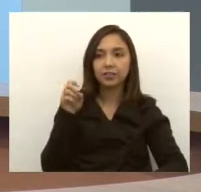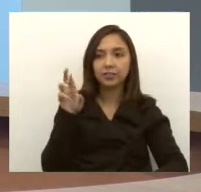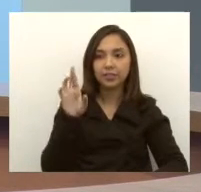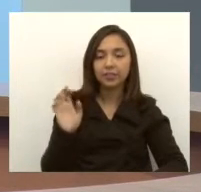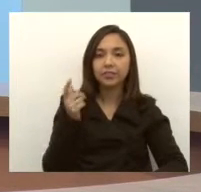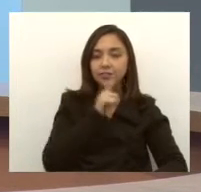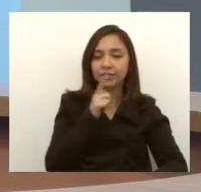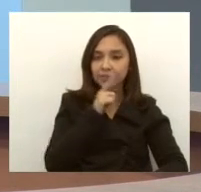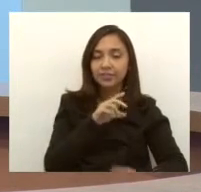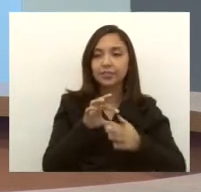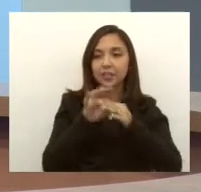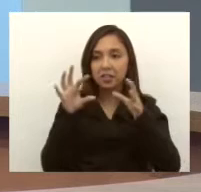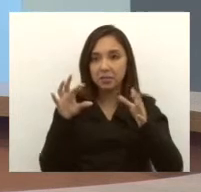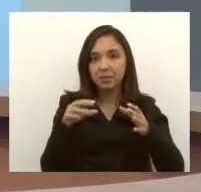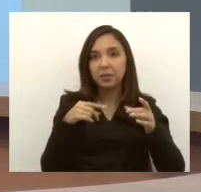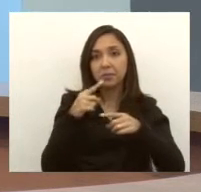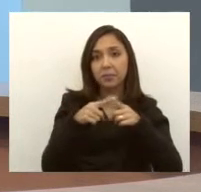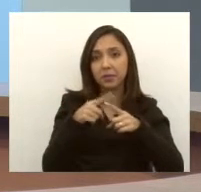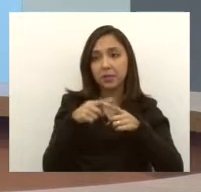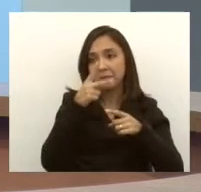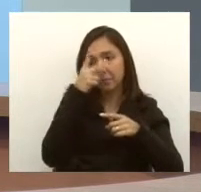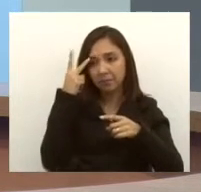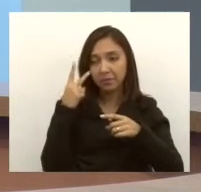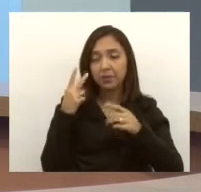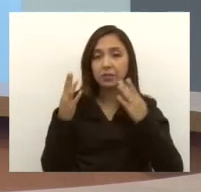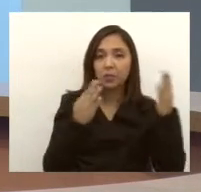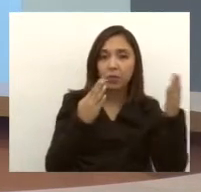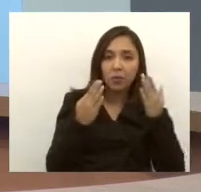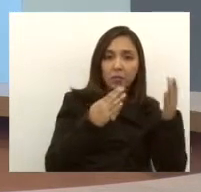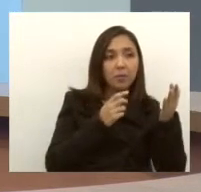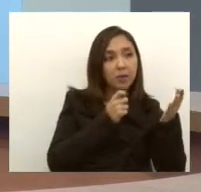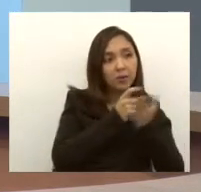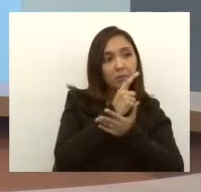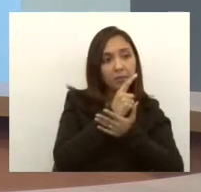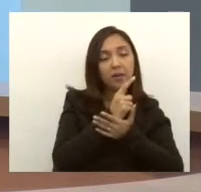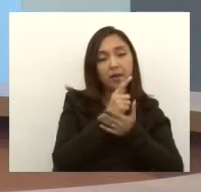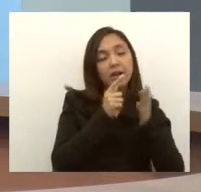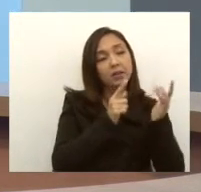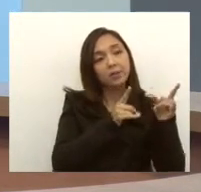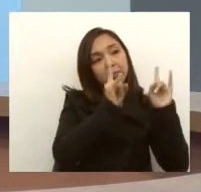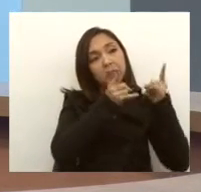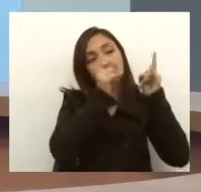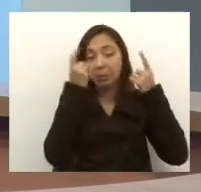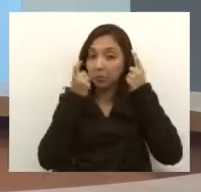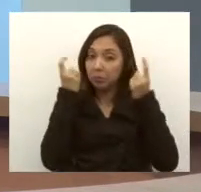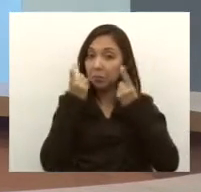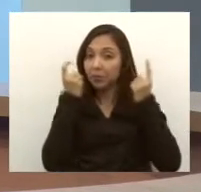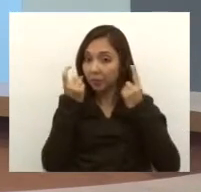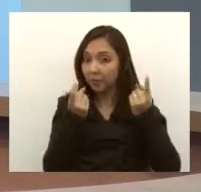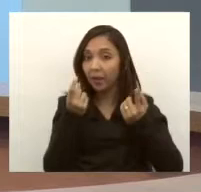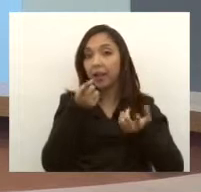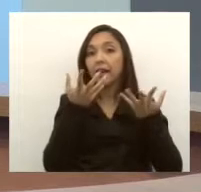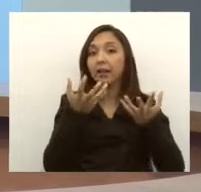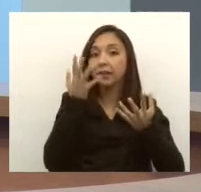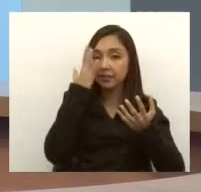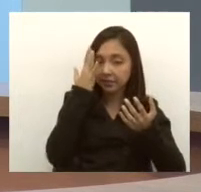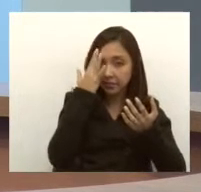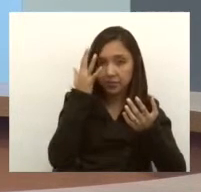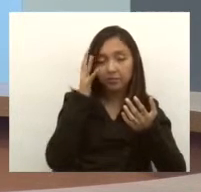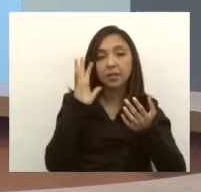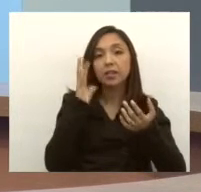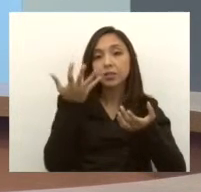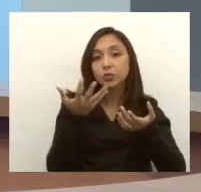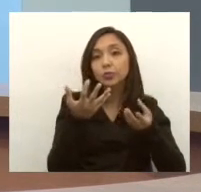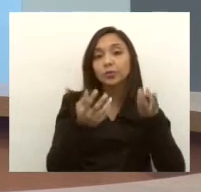Nós consigamos deliberar esse requerimento, porque as pessoas que compraram o apartamento ali estão preocupadas. Estão preocupadas, elas querem saber também o resultado